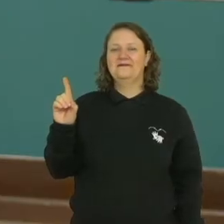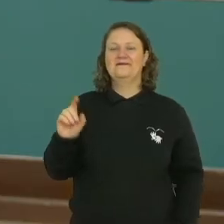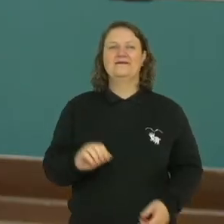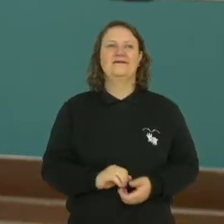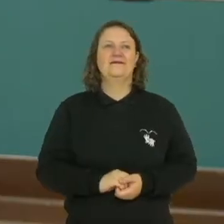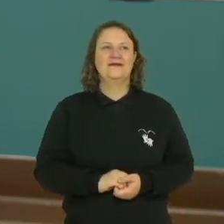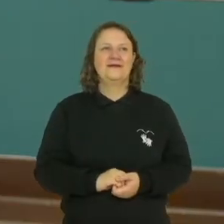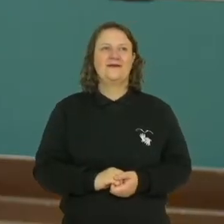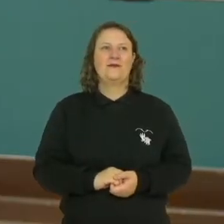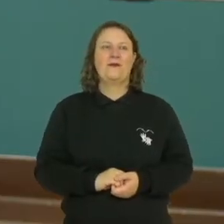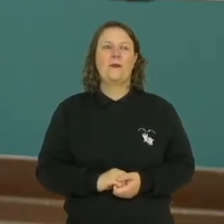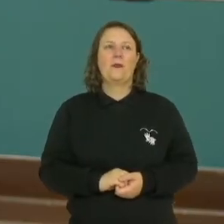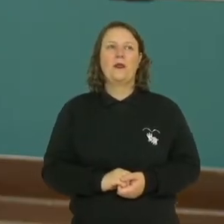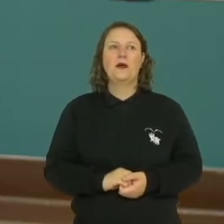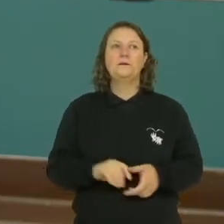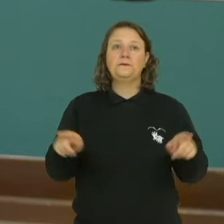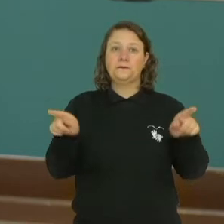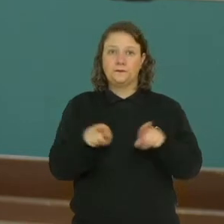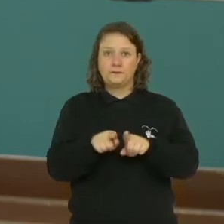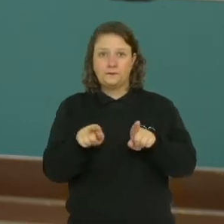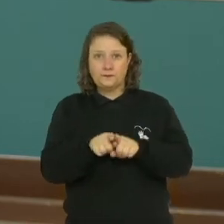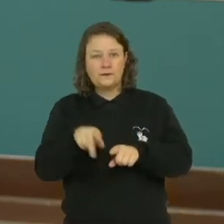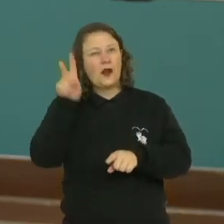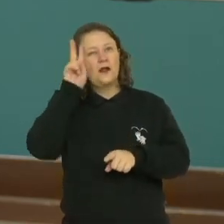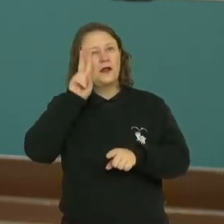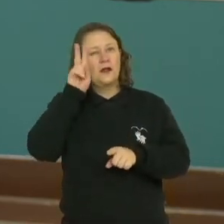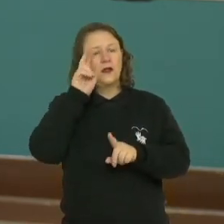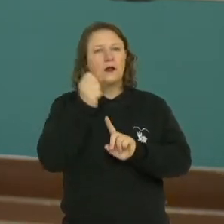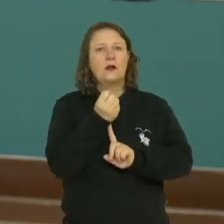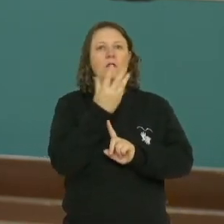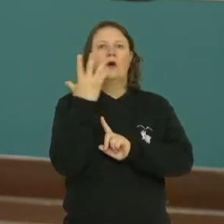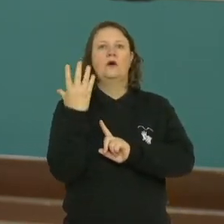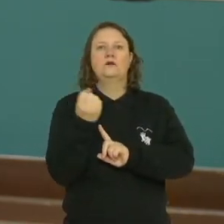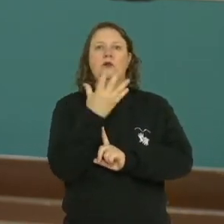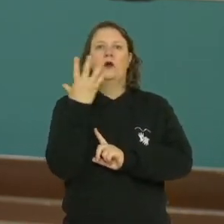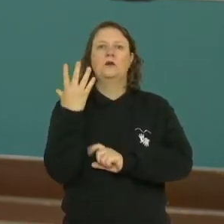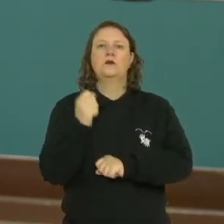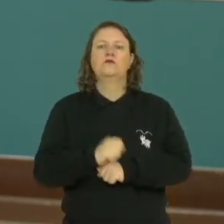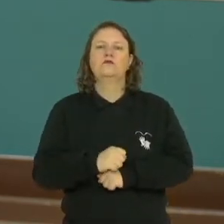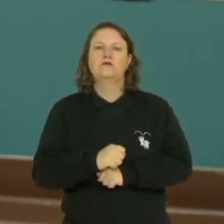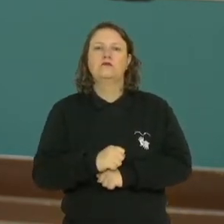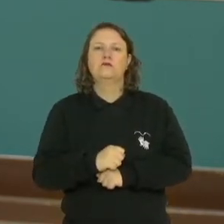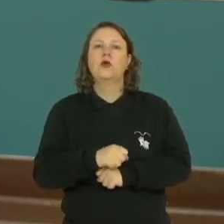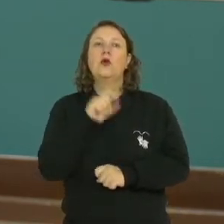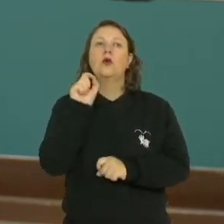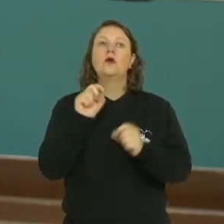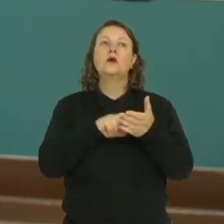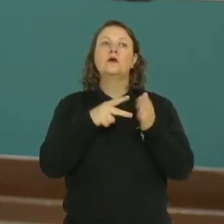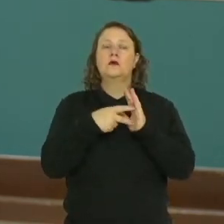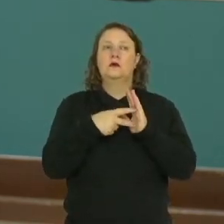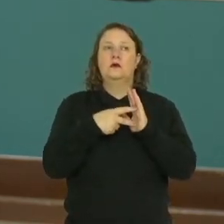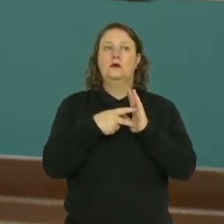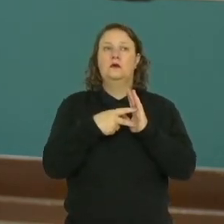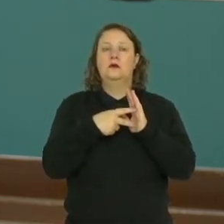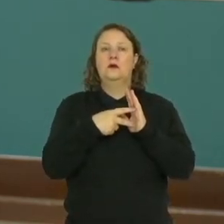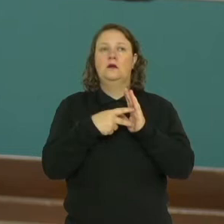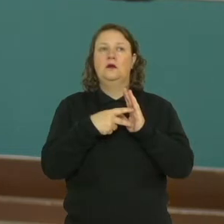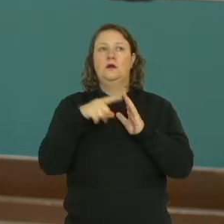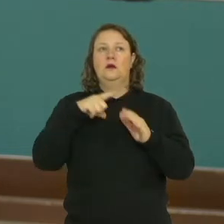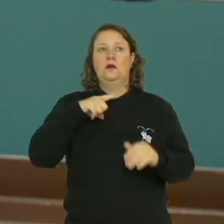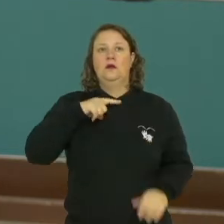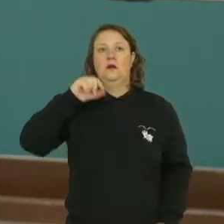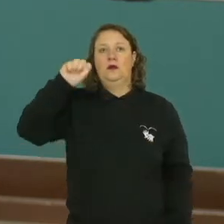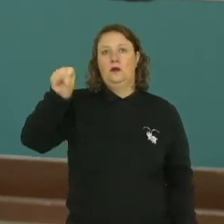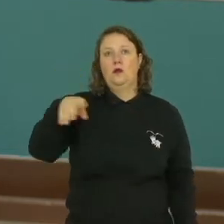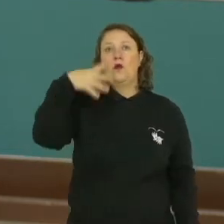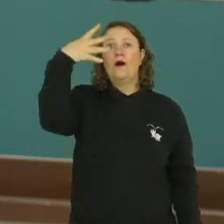R$46,64. Vamos lembrar um pouquinho da potência, da potenciação? Então, potenciação é quando a gente tem esse expoente